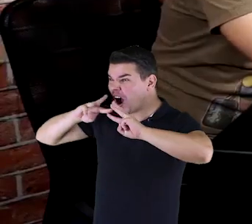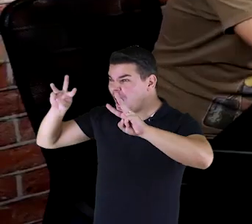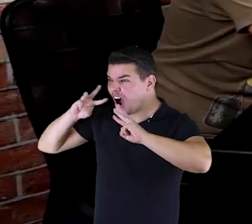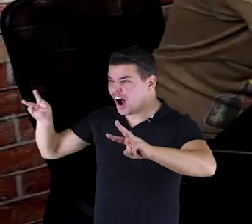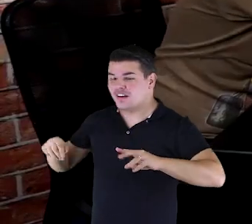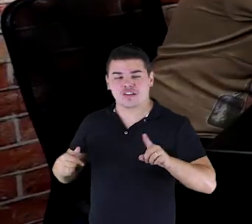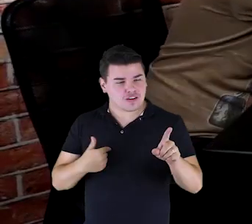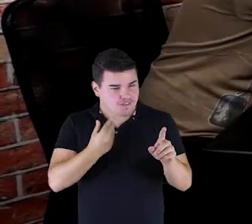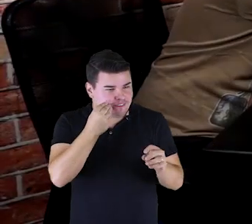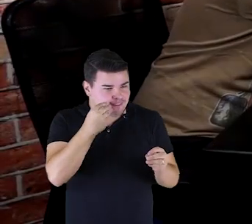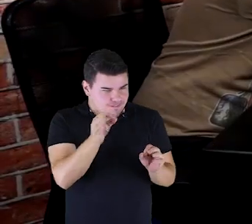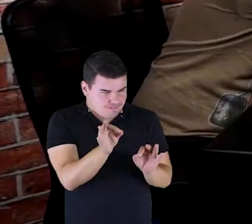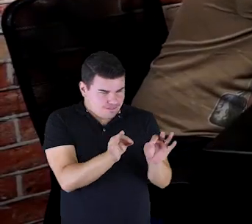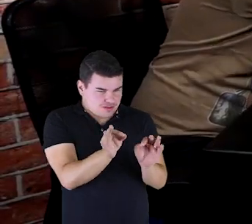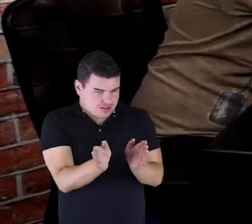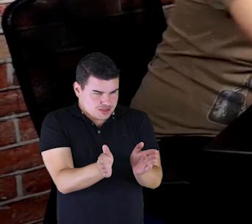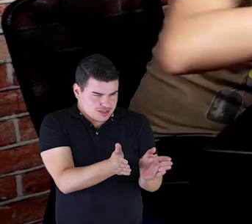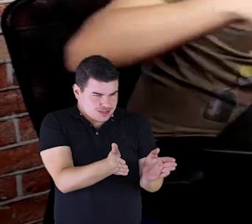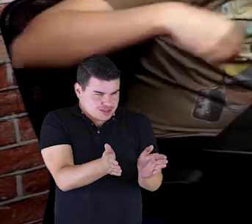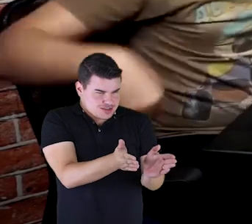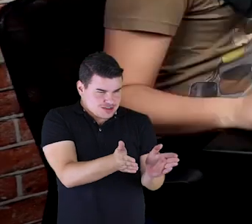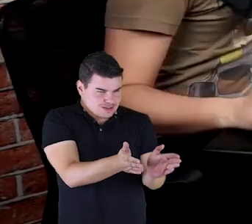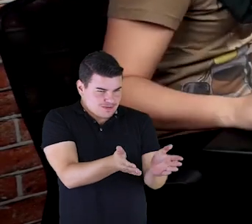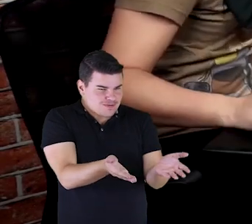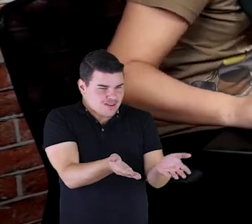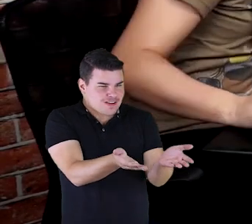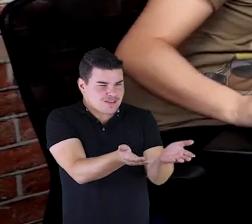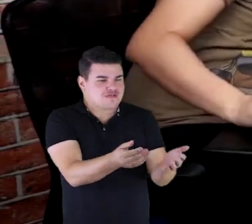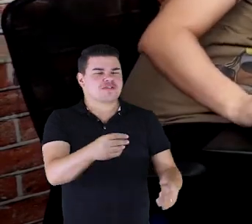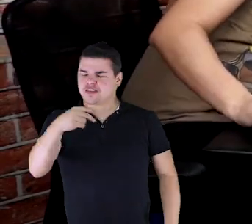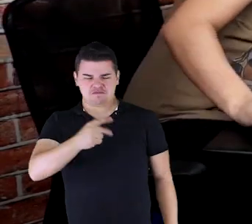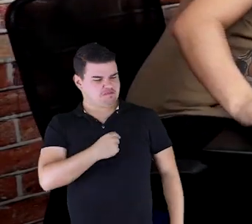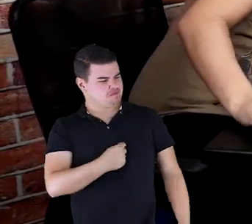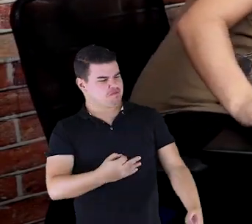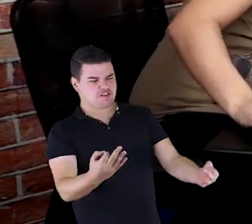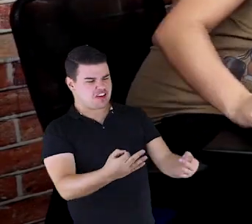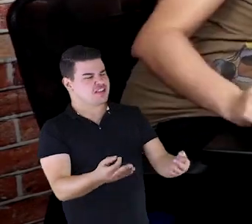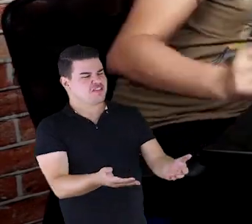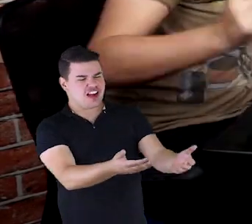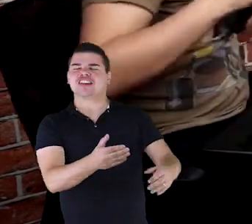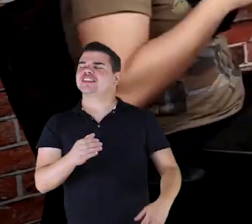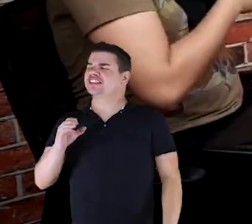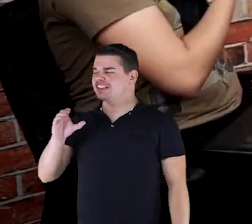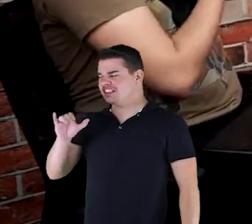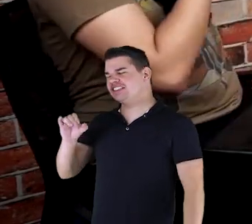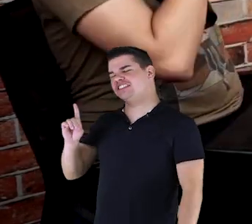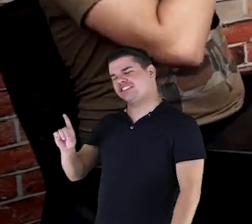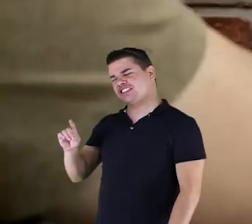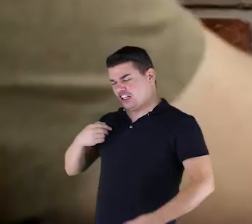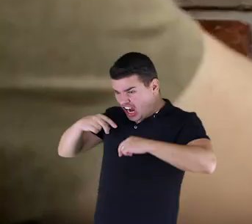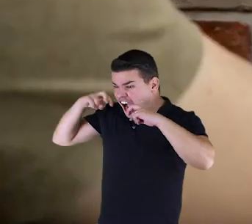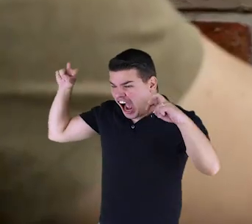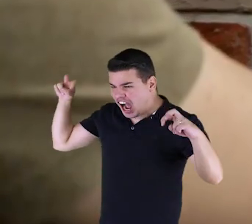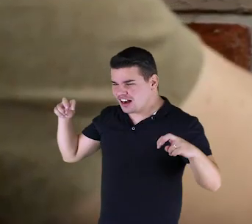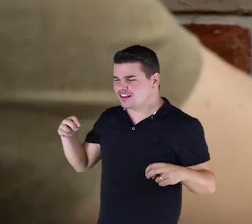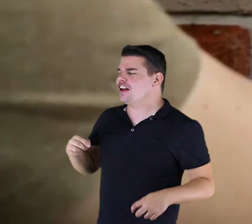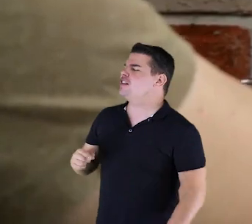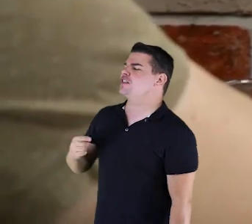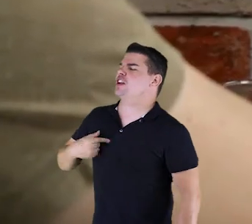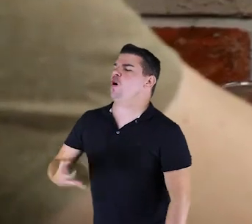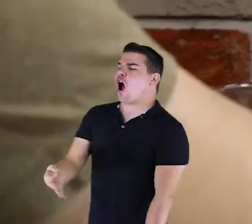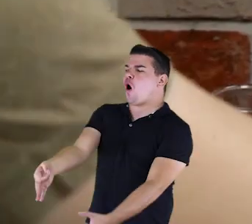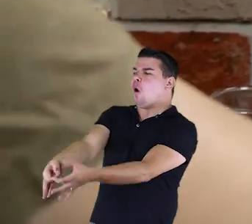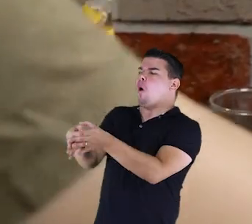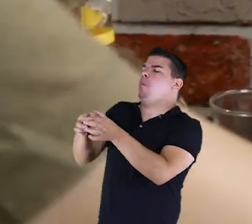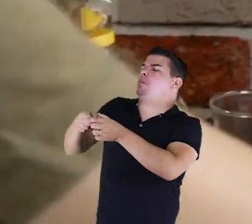Cauê mexe a venda sobre os olhos. Cid aproxima a torre da extremidade da mesa perto dele. Os dois estão vendados. Cauê retira um bloco da torre.